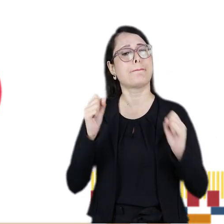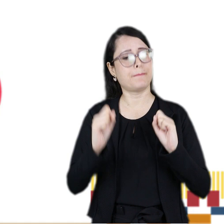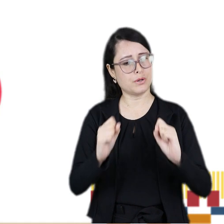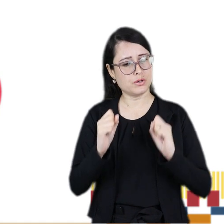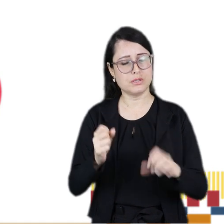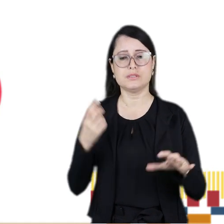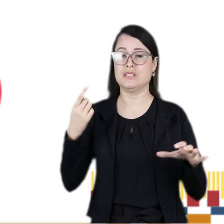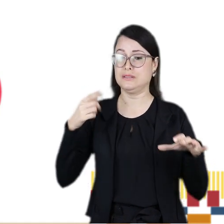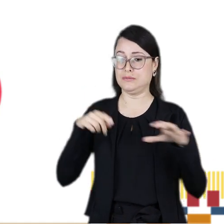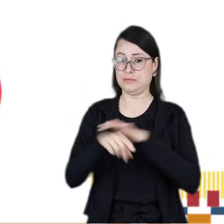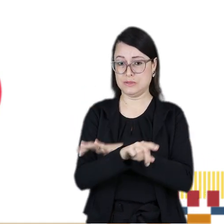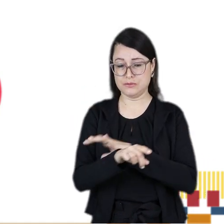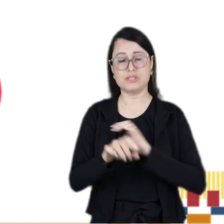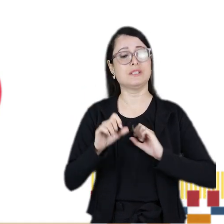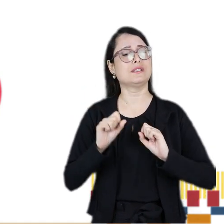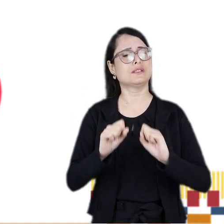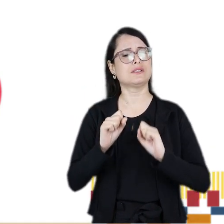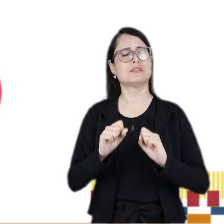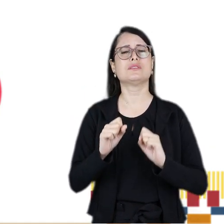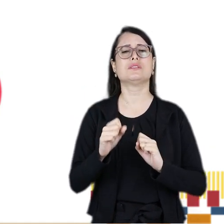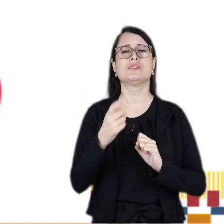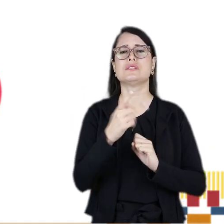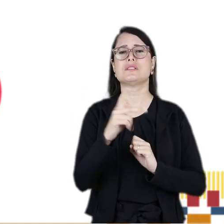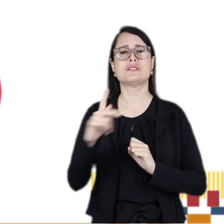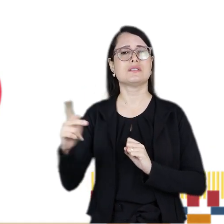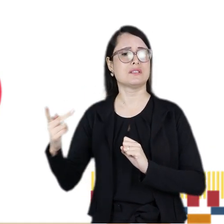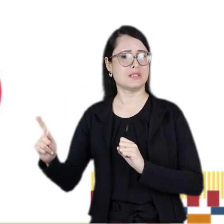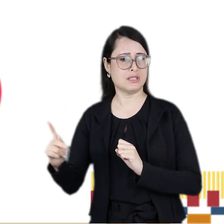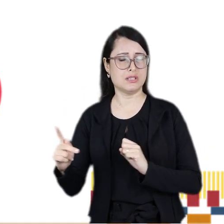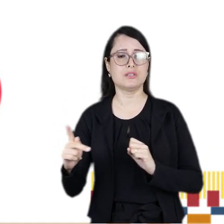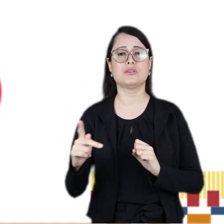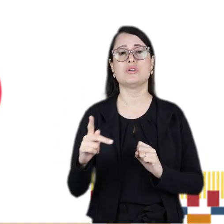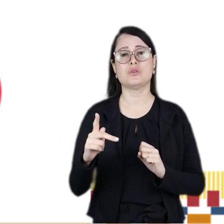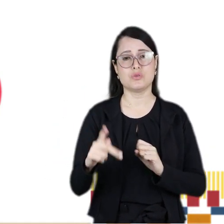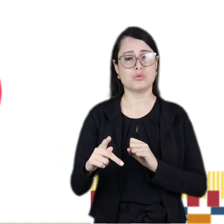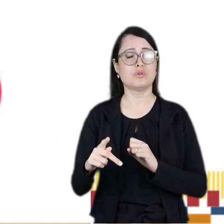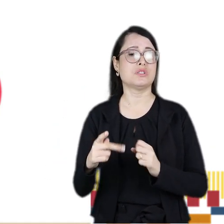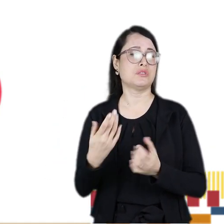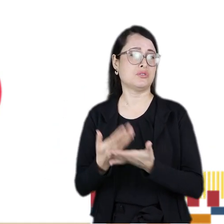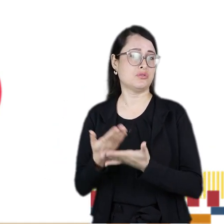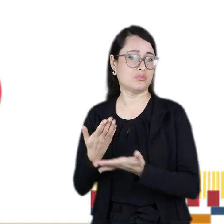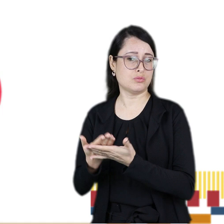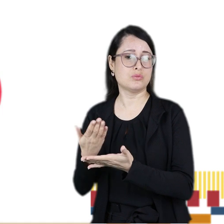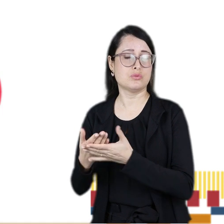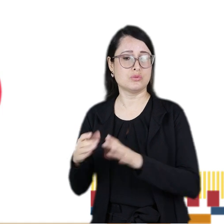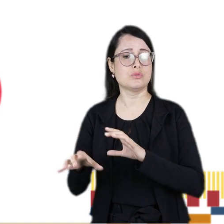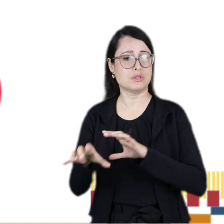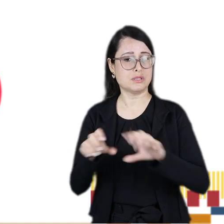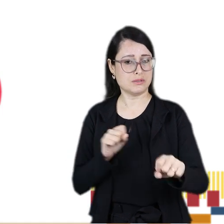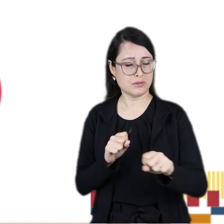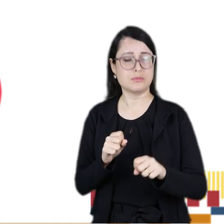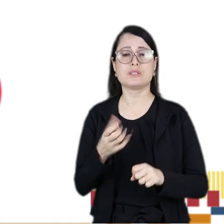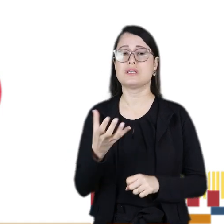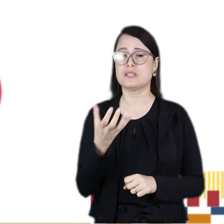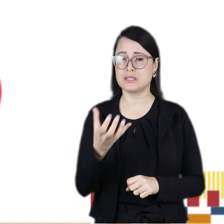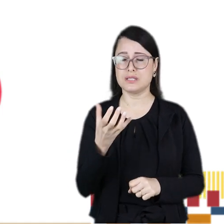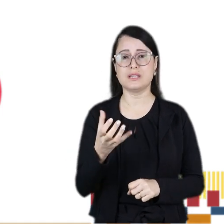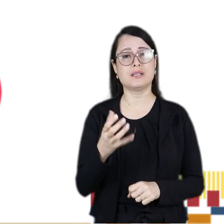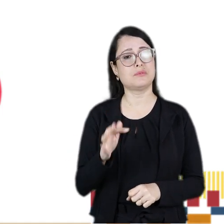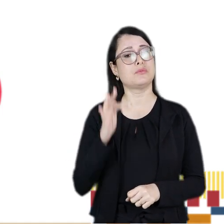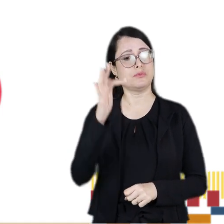os seus, as suas formações específicas, dos caminhos que ele deseja trilhar, né? Também,